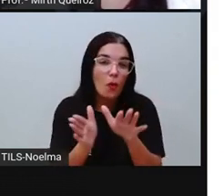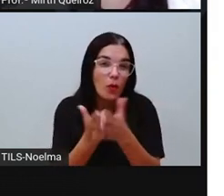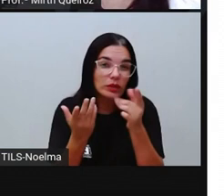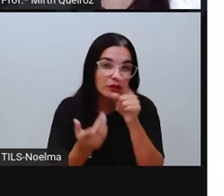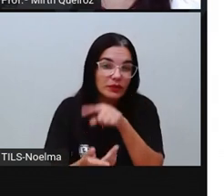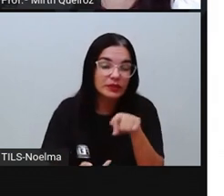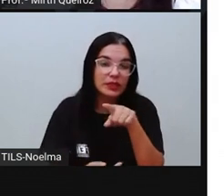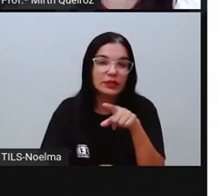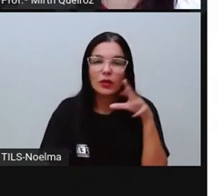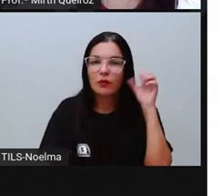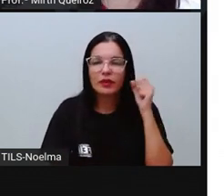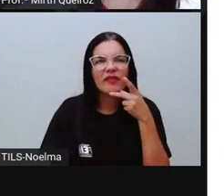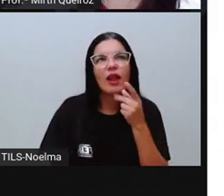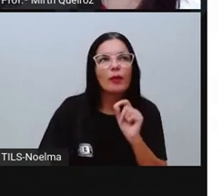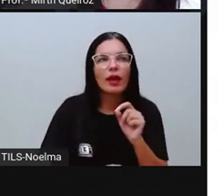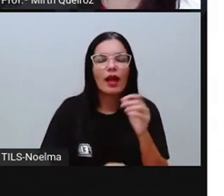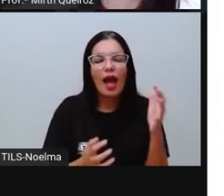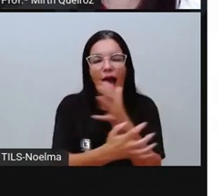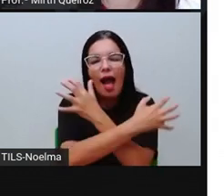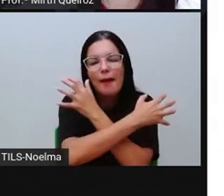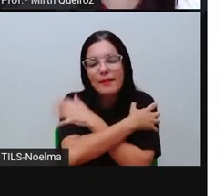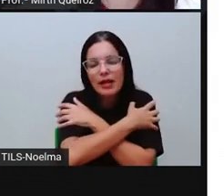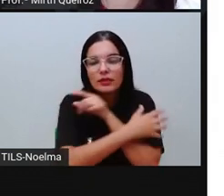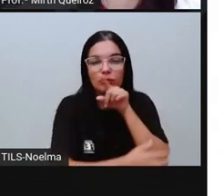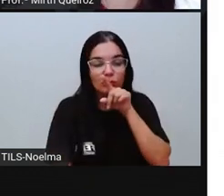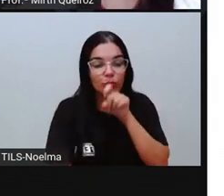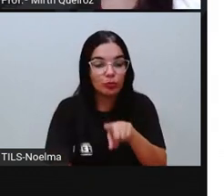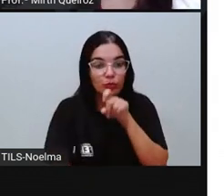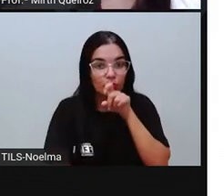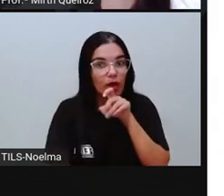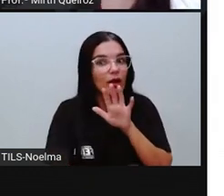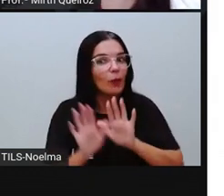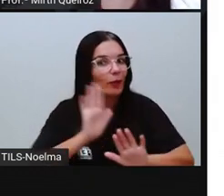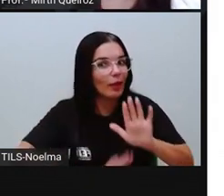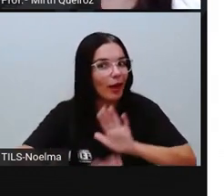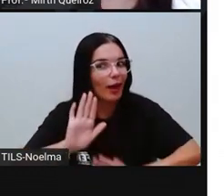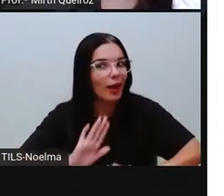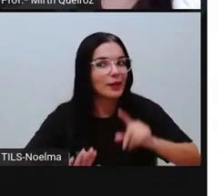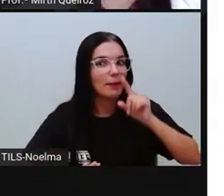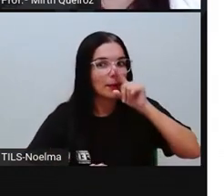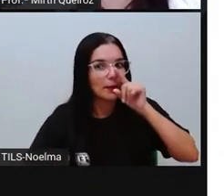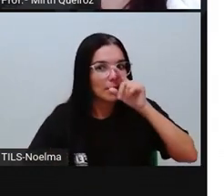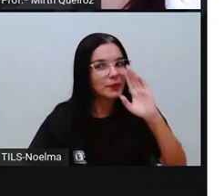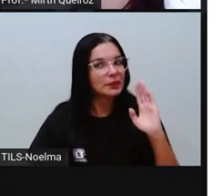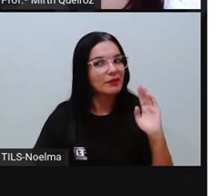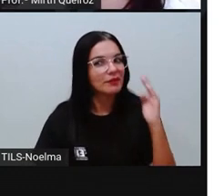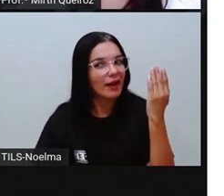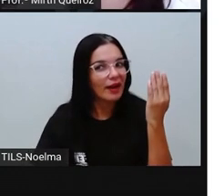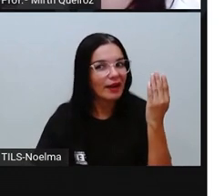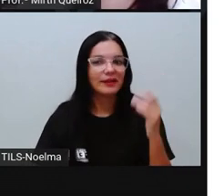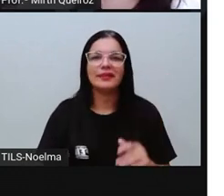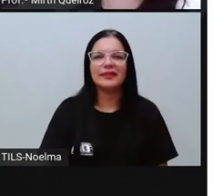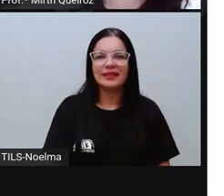sobre abraço de tamanduá, né? É um abraço traiçoeiro, perigoso, certo?